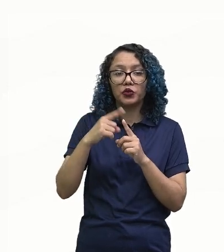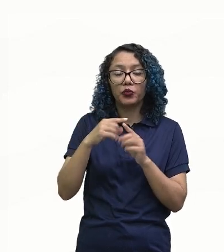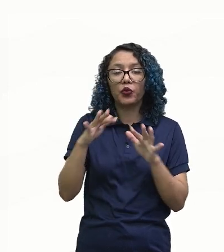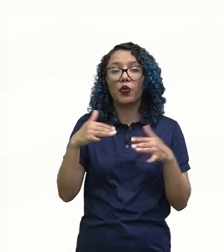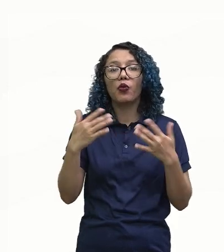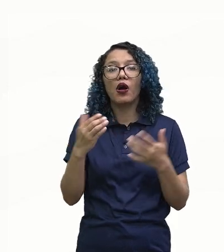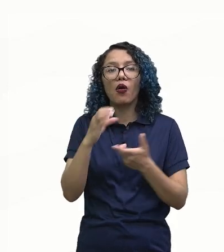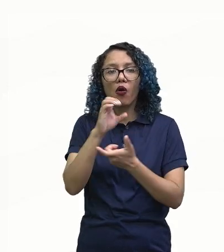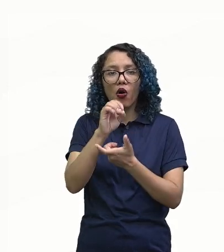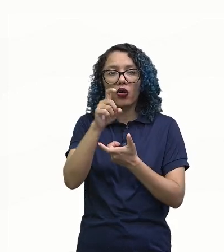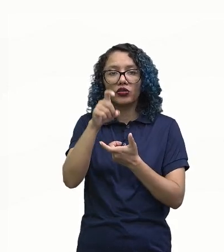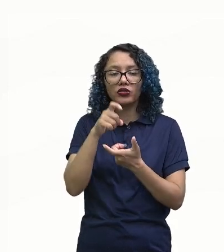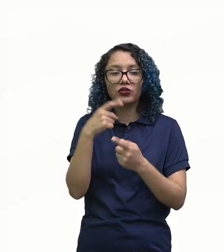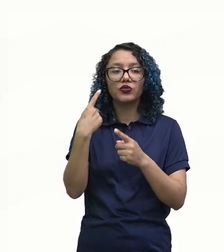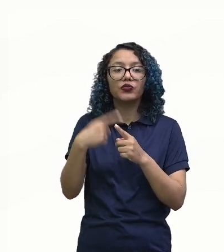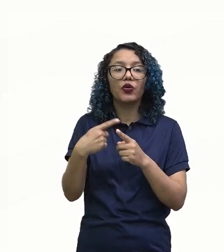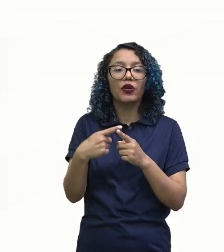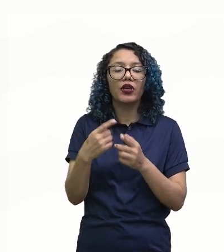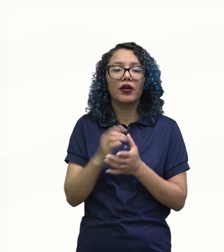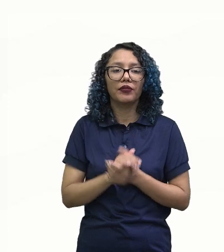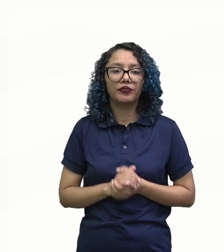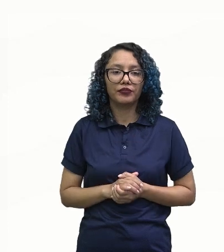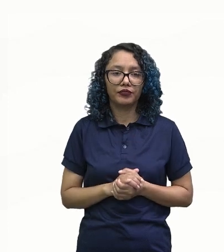Porque ela termina aqui na